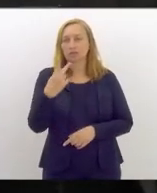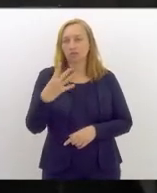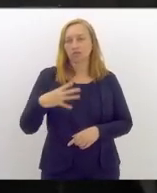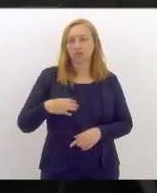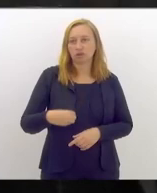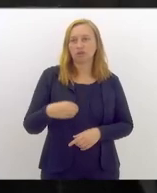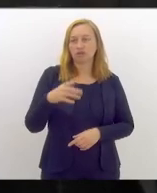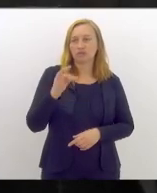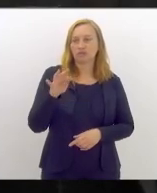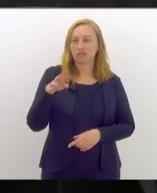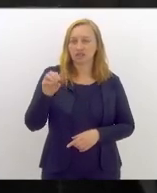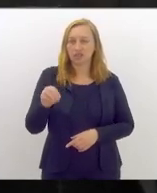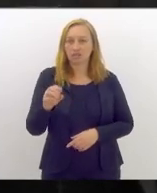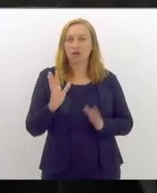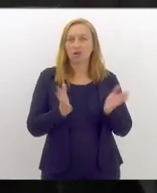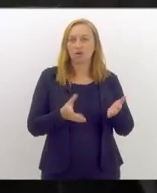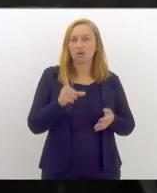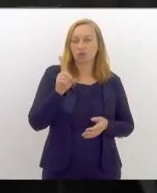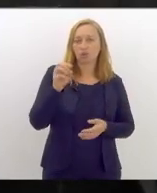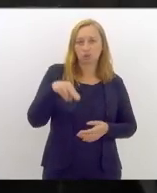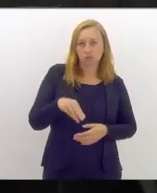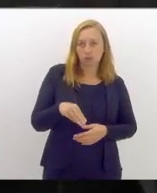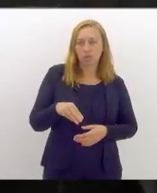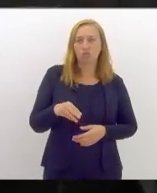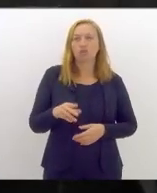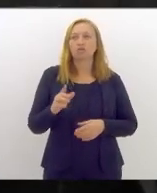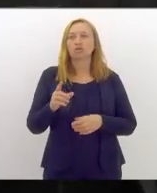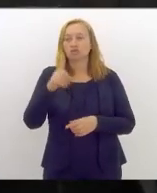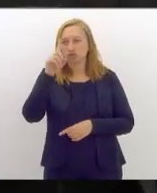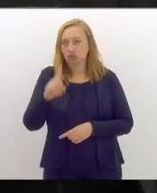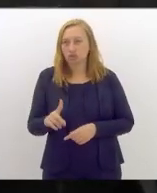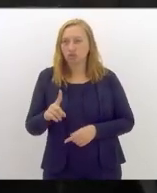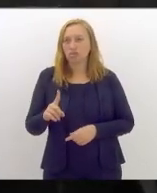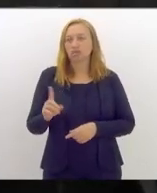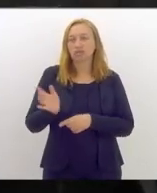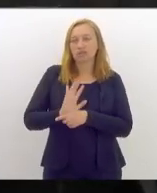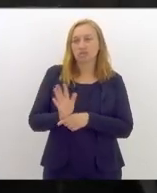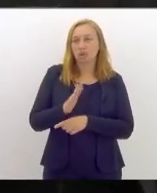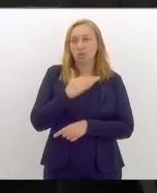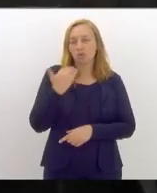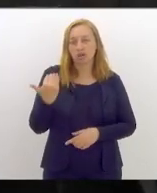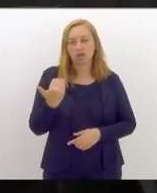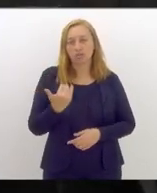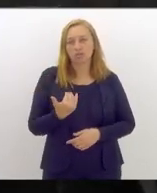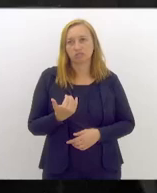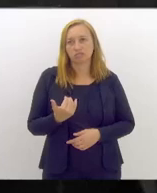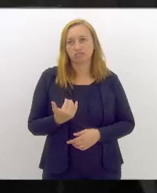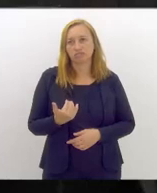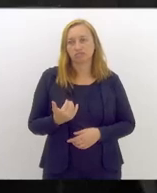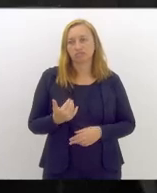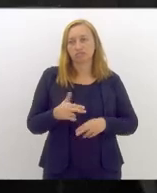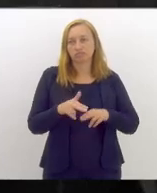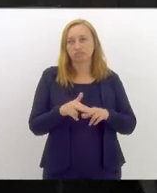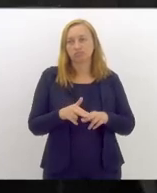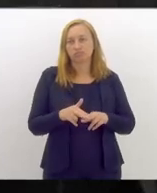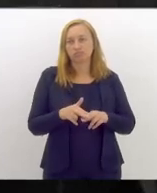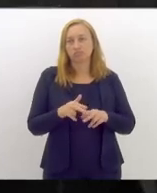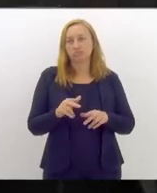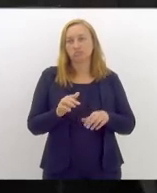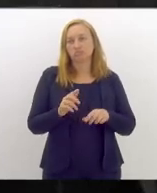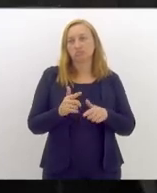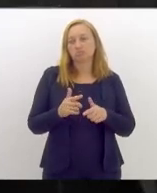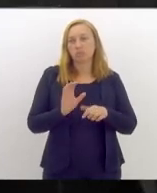agora Fez o dom grande diretor de cinema morreu em resultado de uma complicação do covid